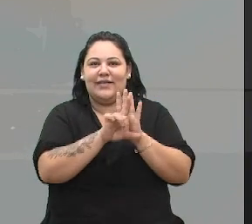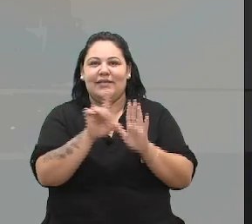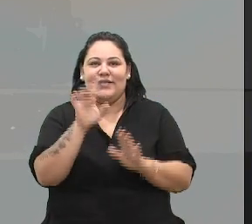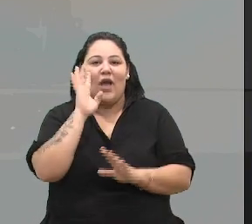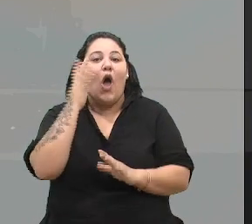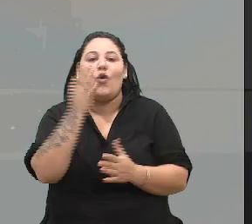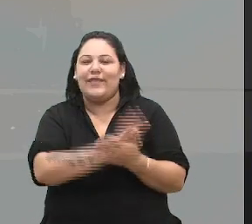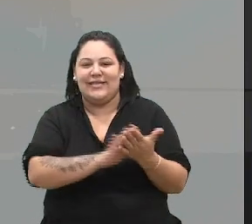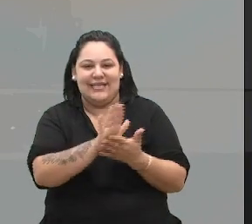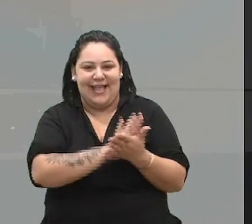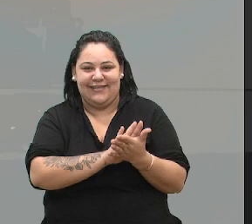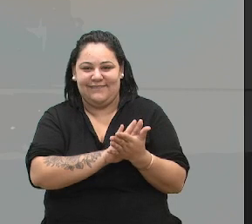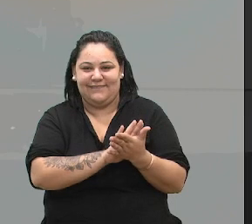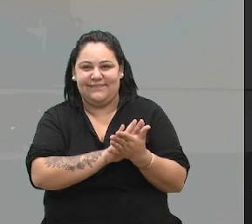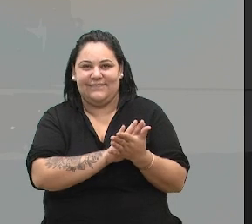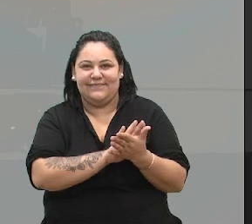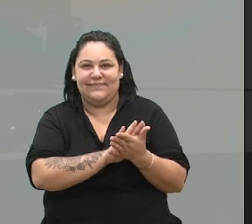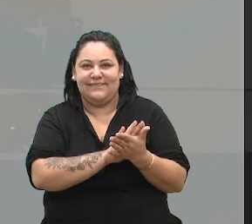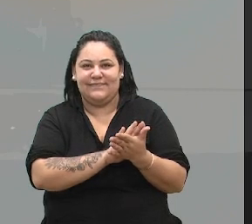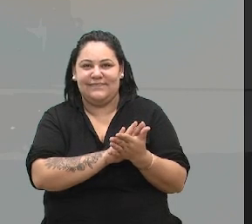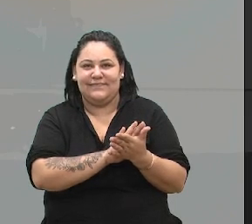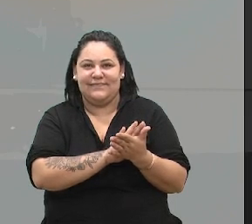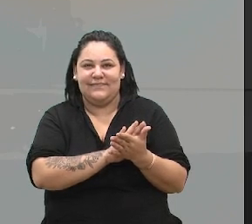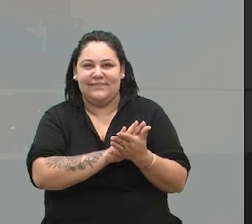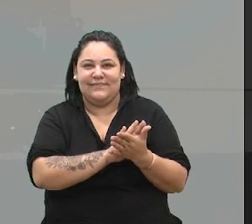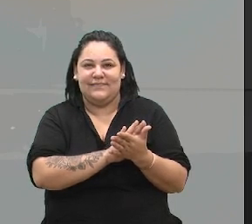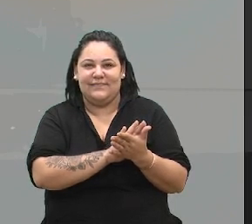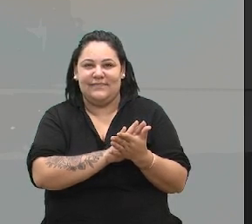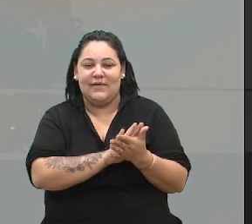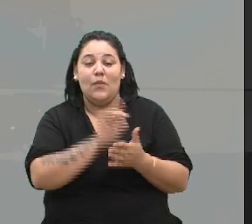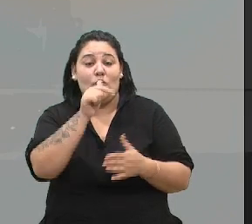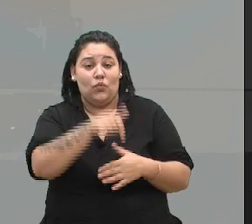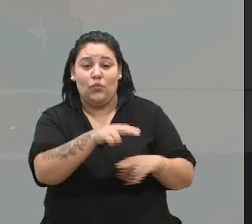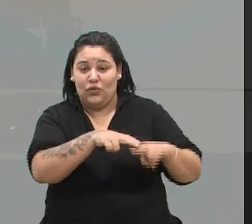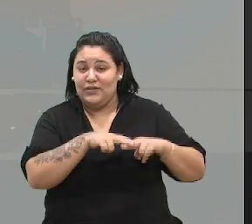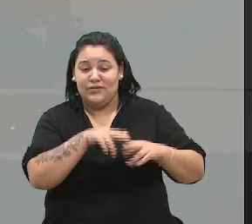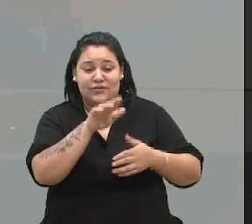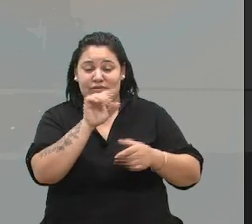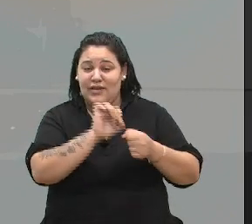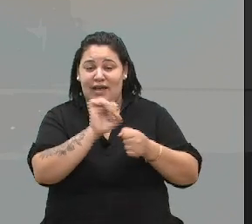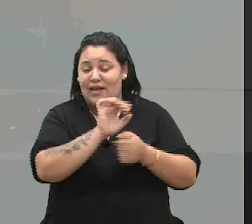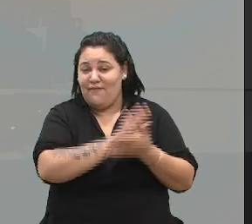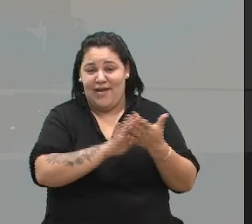nada. Para isso nada é feito e ninguém é punido.